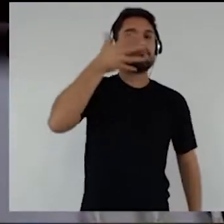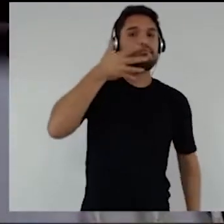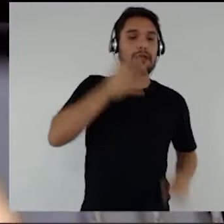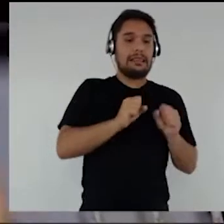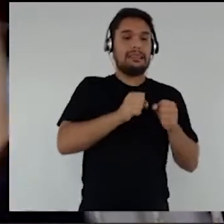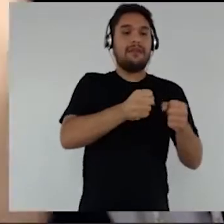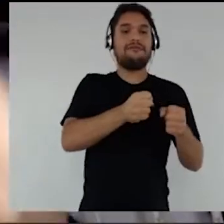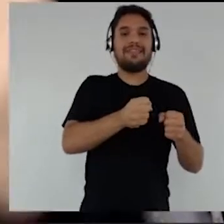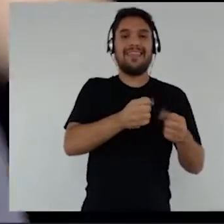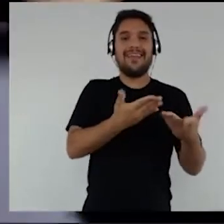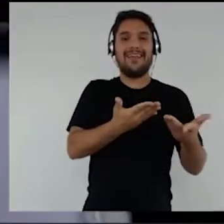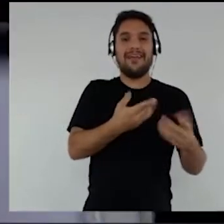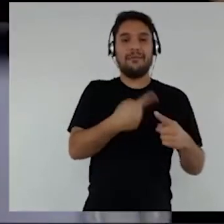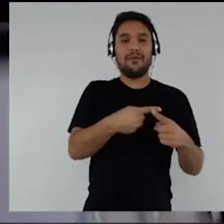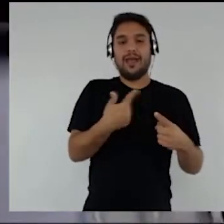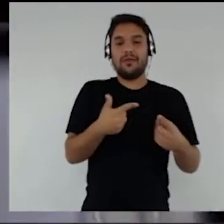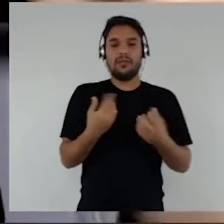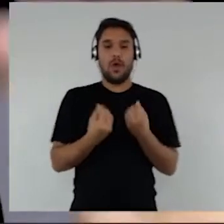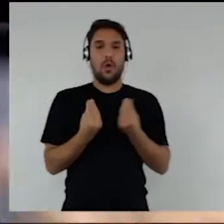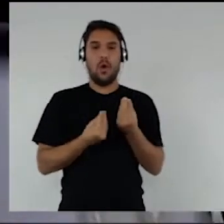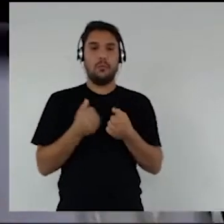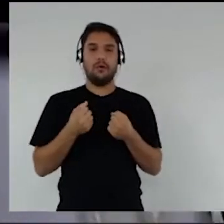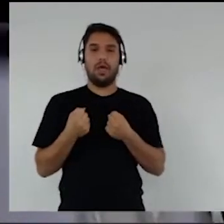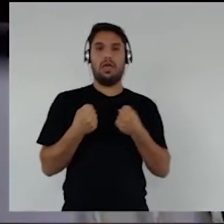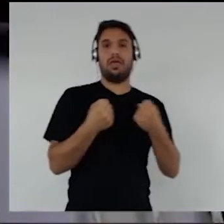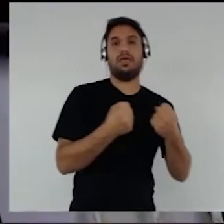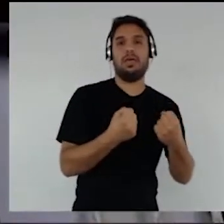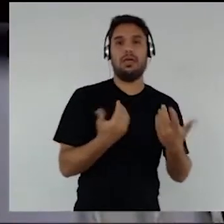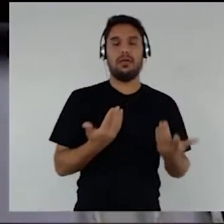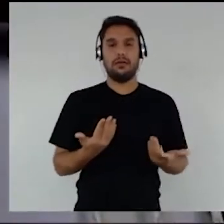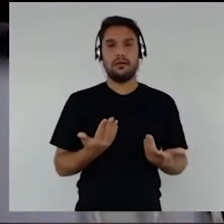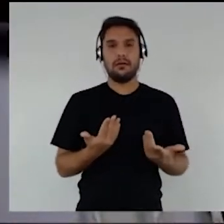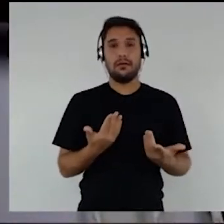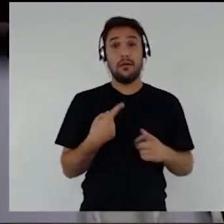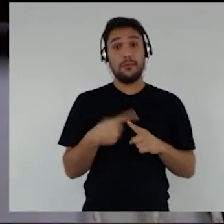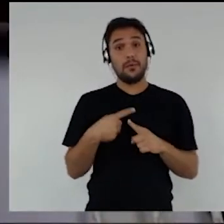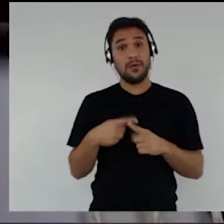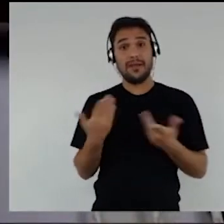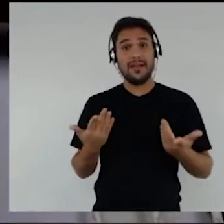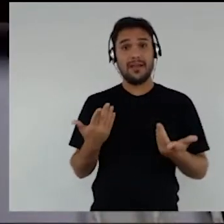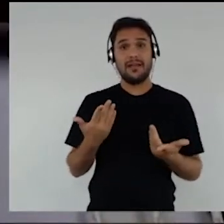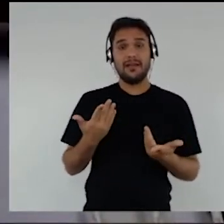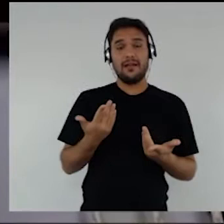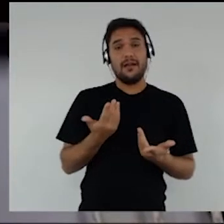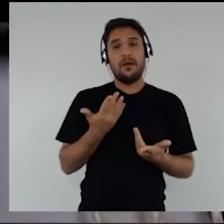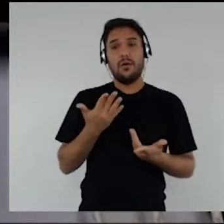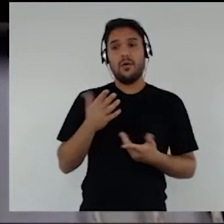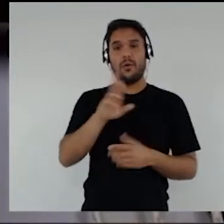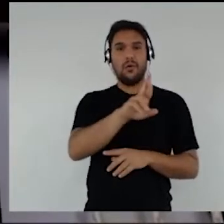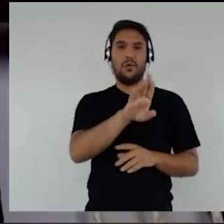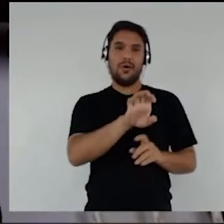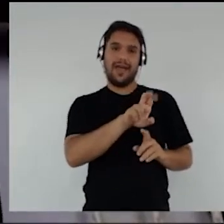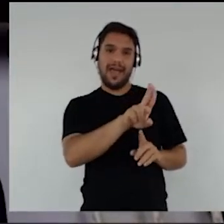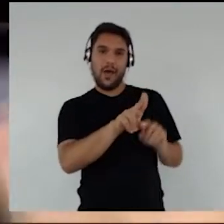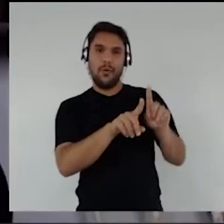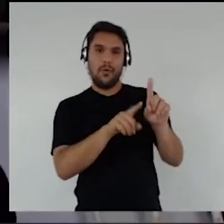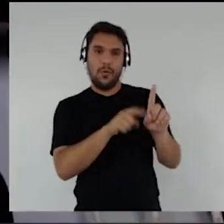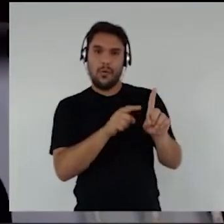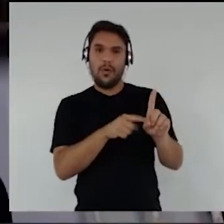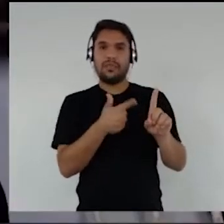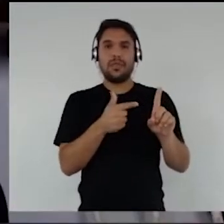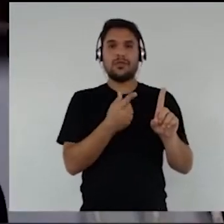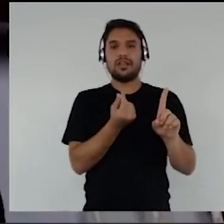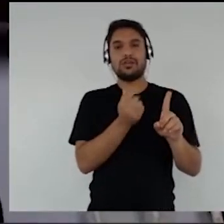meios. Quantos deixam de sustentar perante o STJ e o STF porque o seu réu, o seu cliente não tem recursos